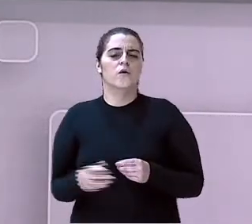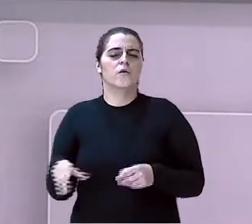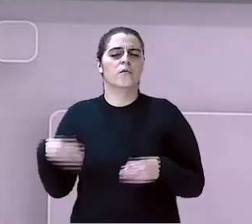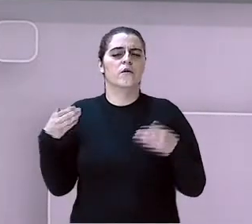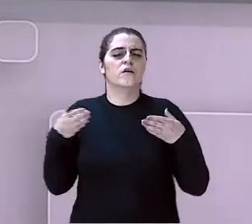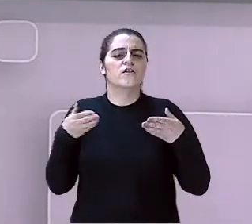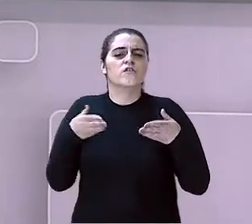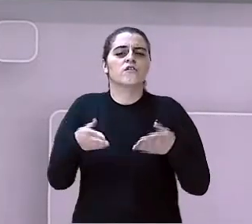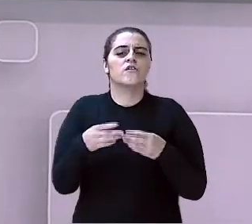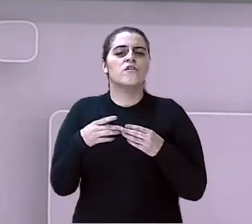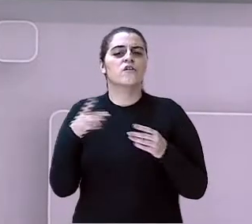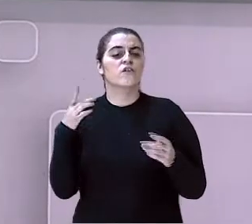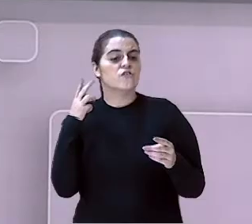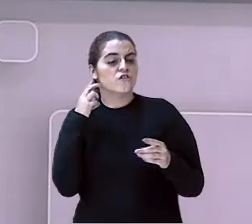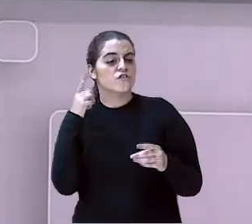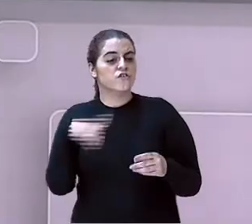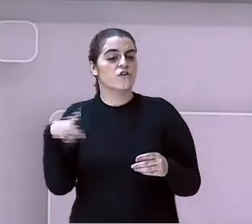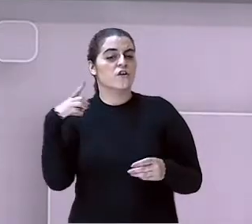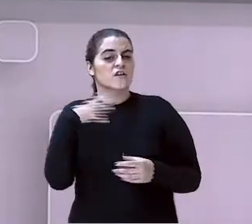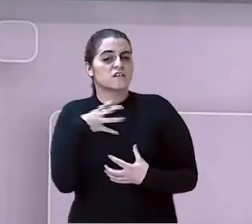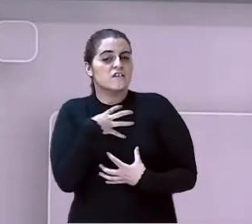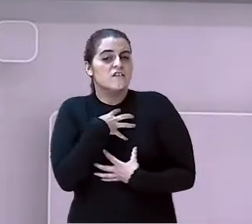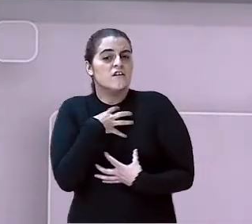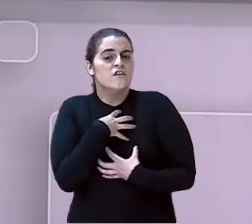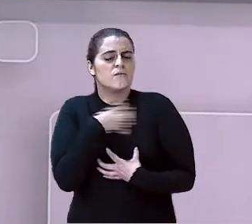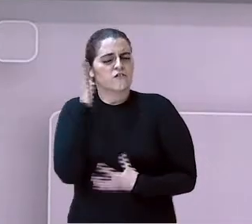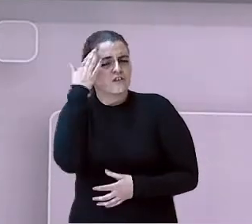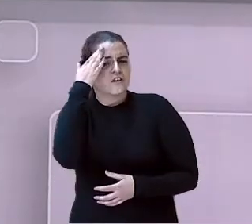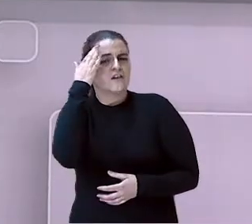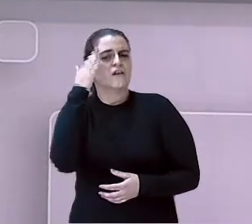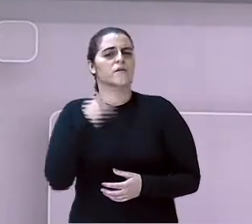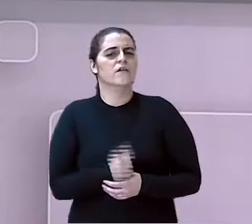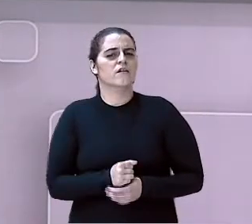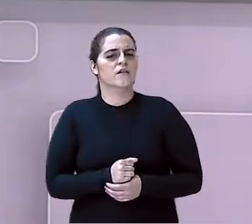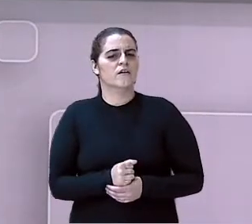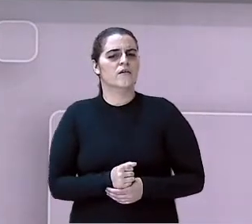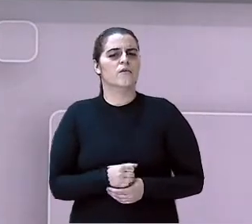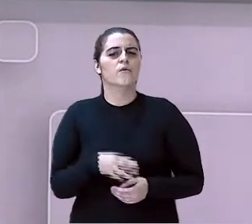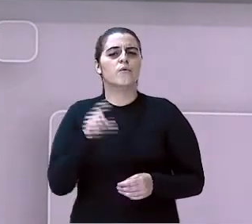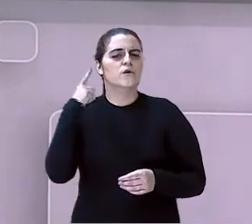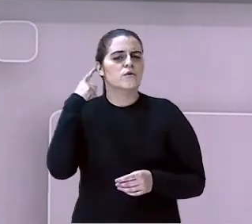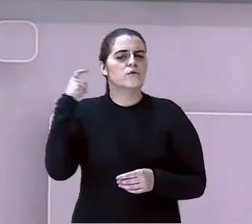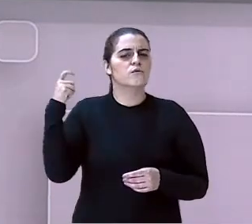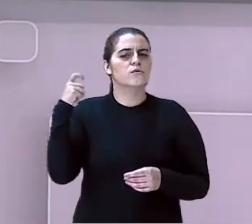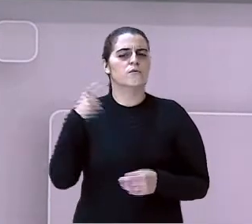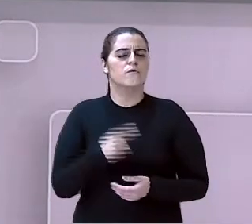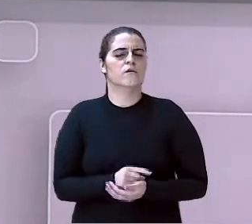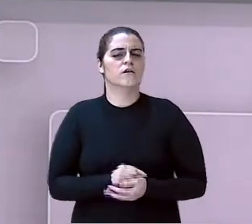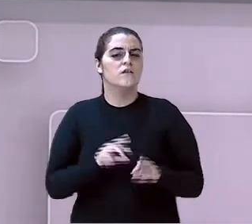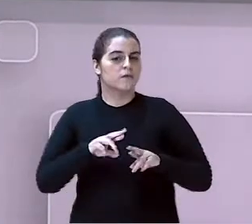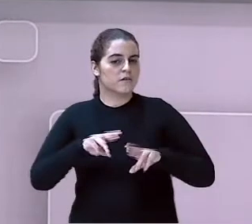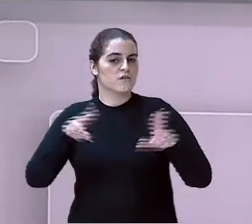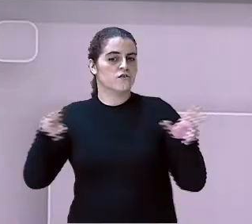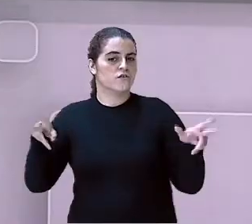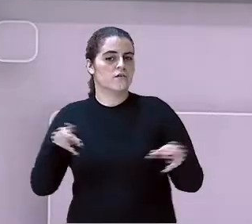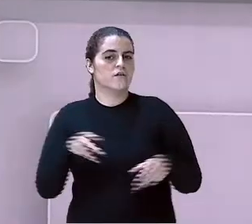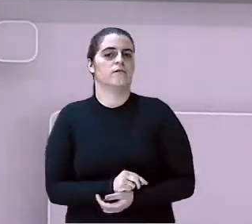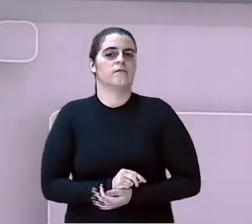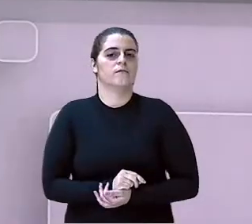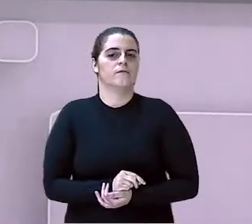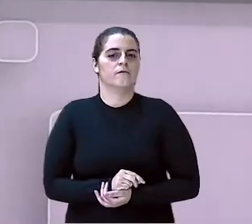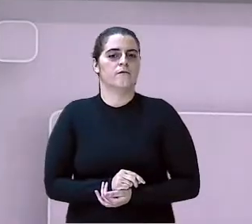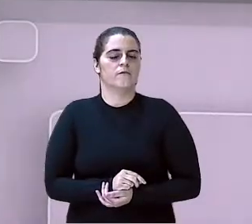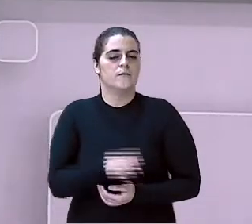ele chega aos nossos ouvidos para a gente poder entender e assimilar o que a gente está escutando. Então vamos aprender na aula